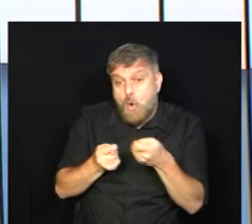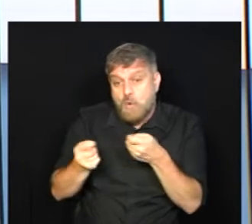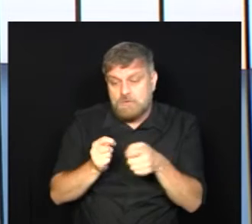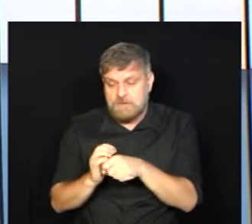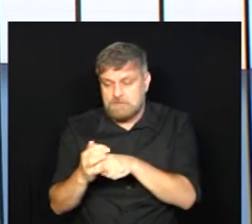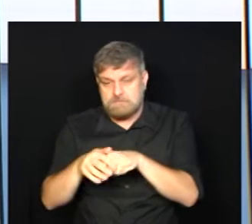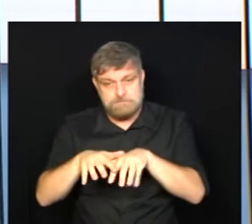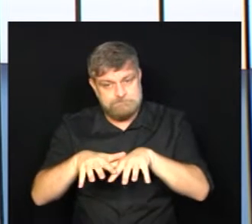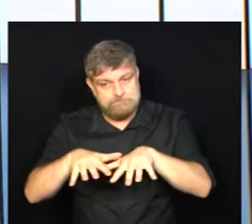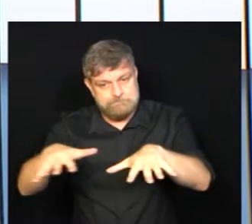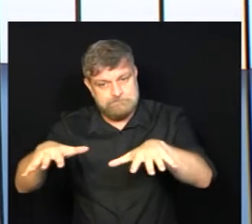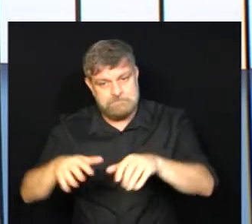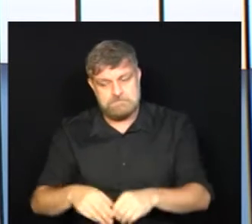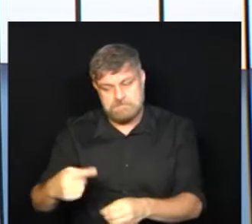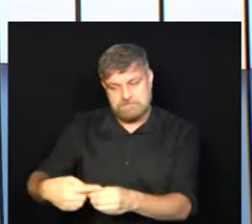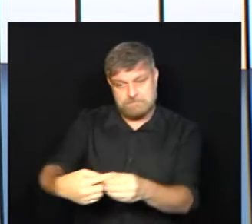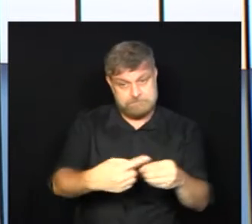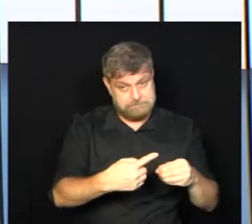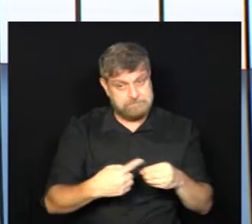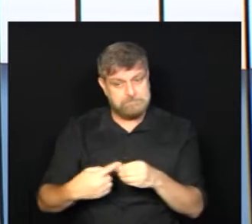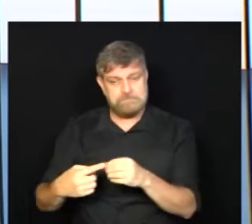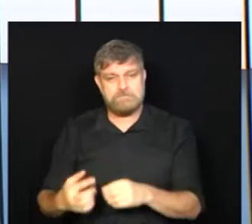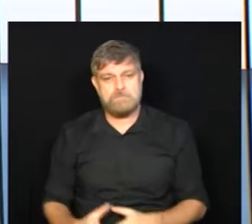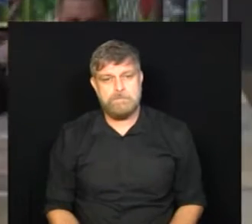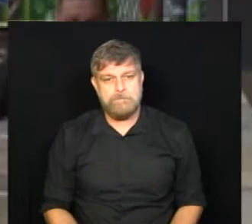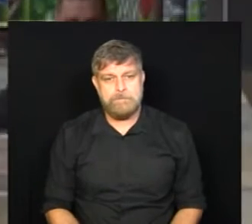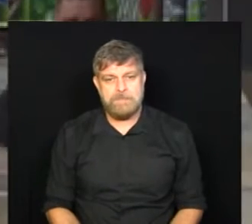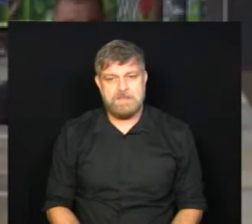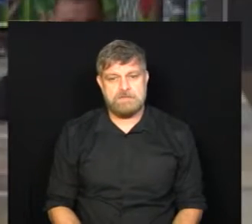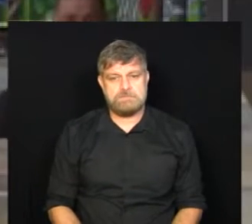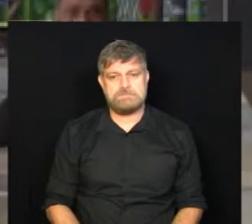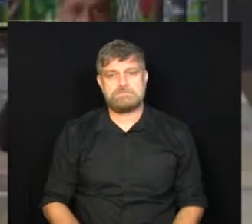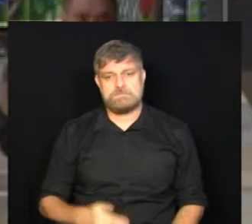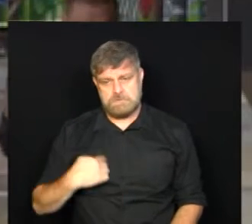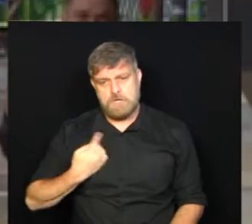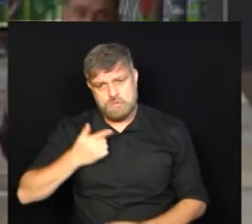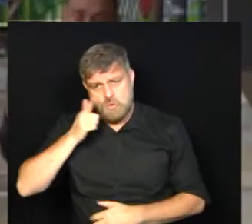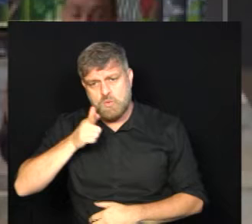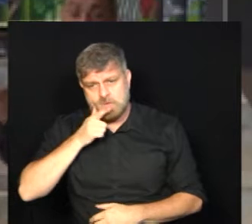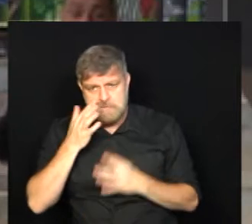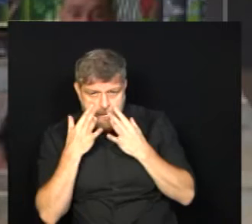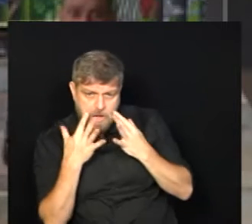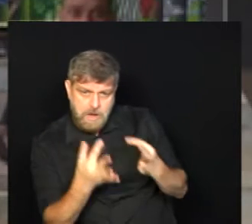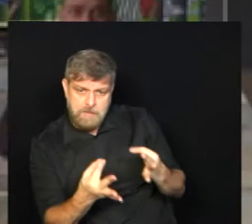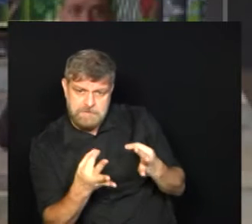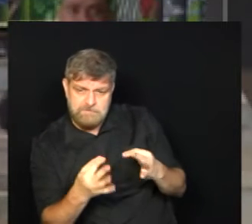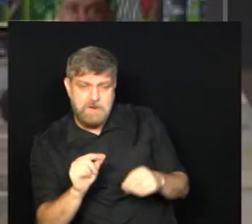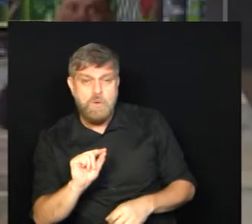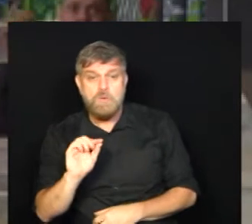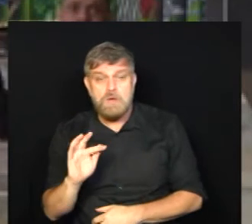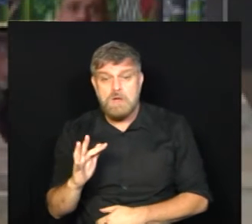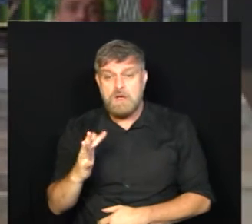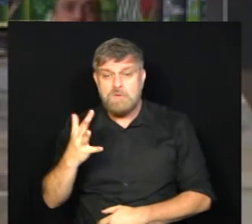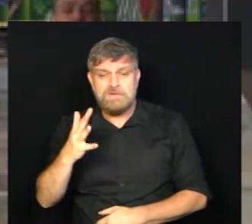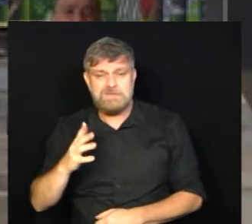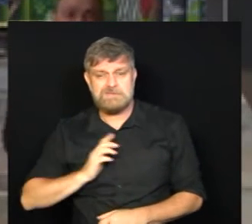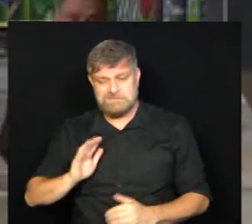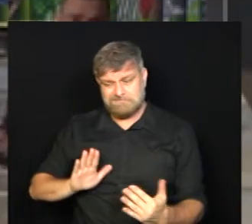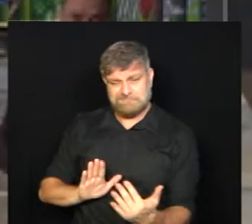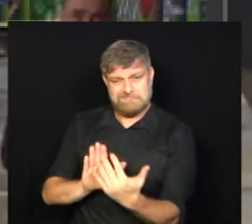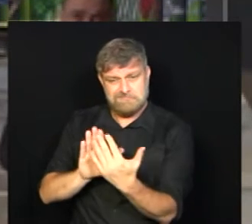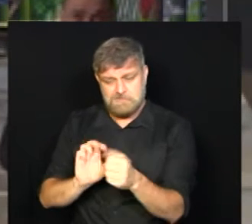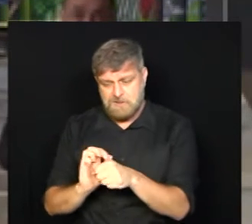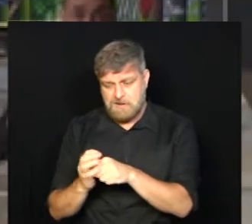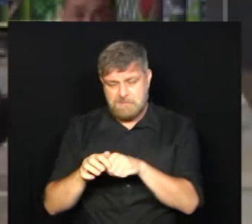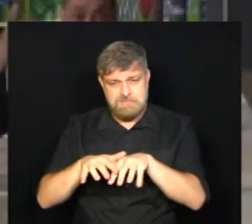da Covid-19 nos municípios. Claramente, a gente consegue observar o impacto que deu sobre a